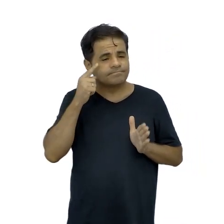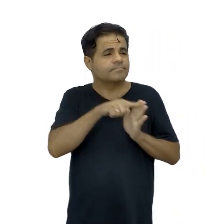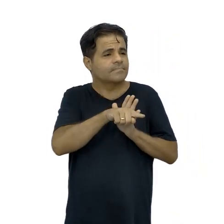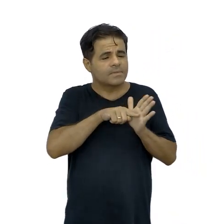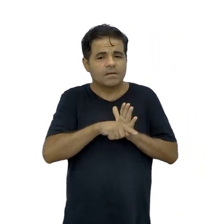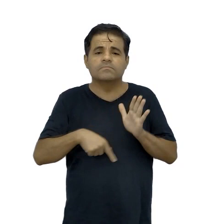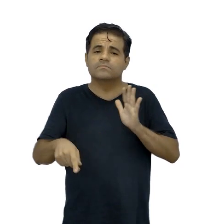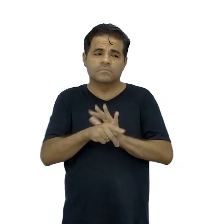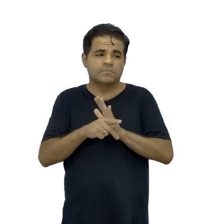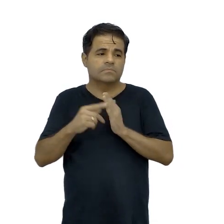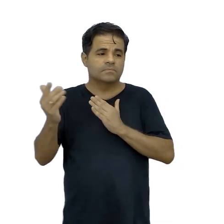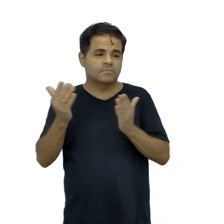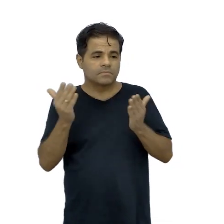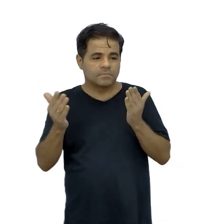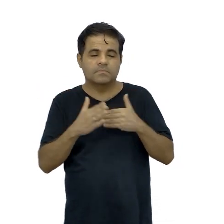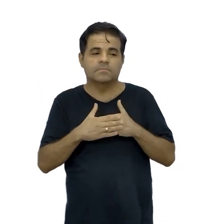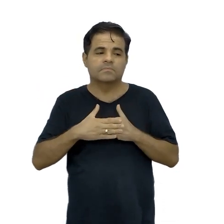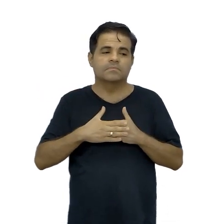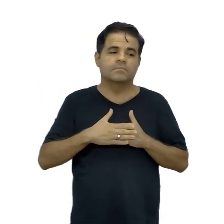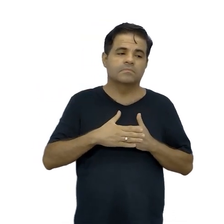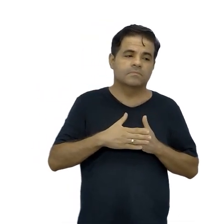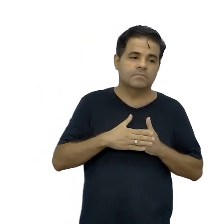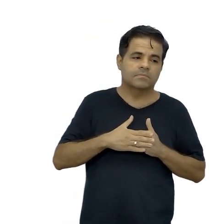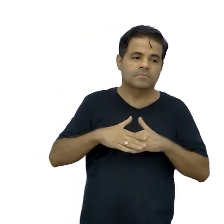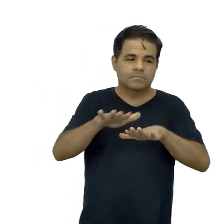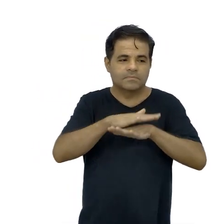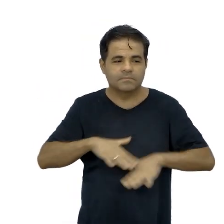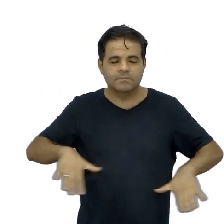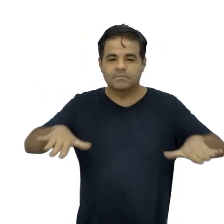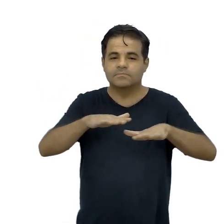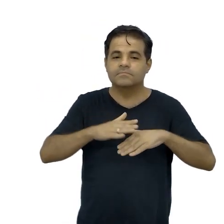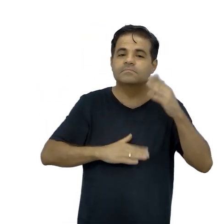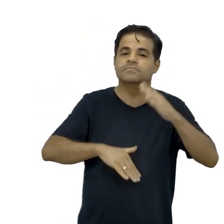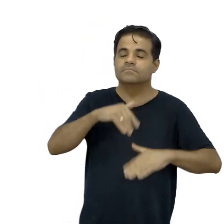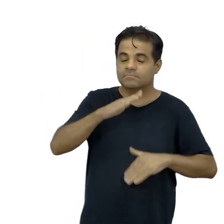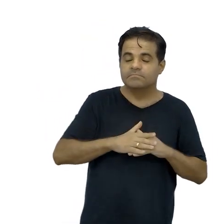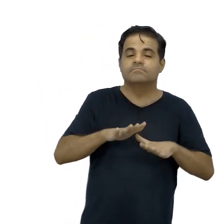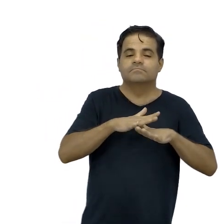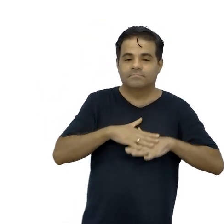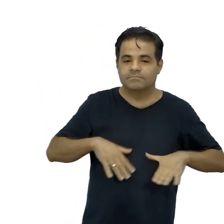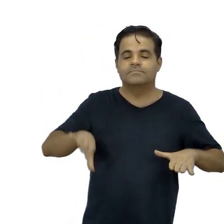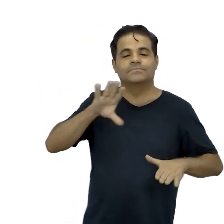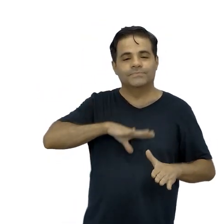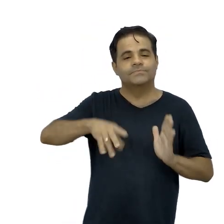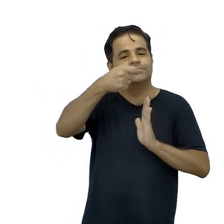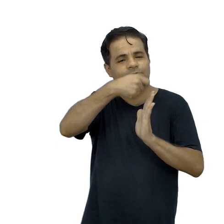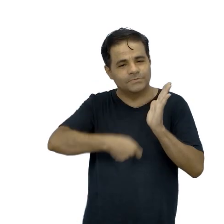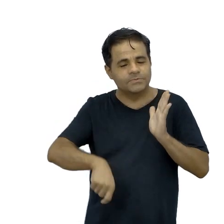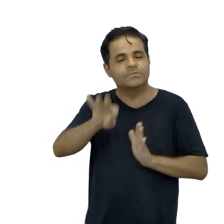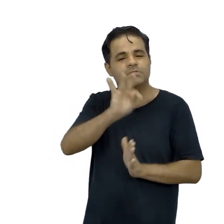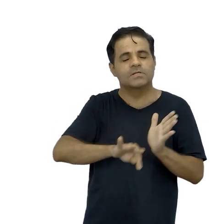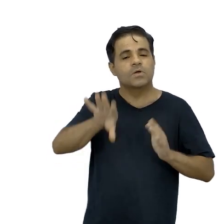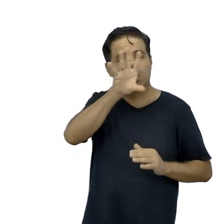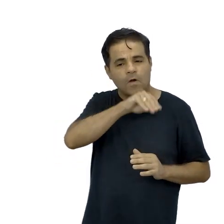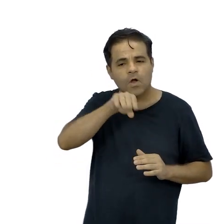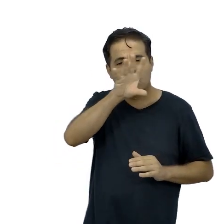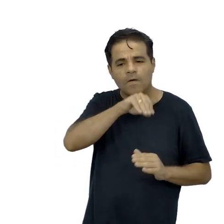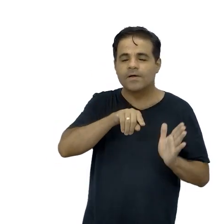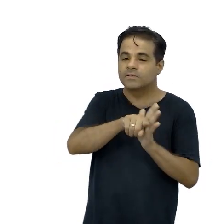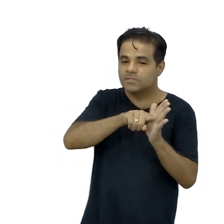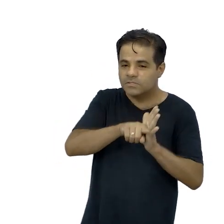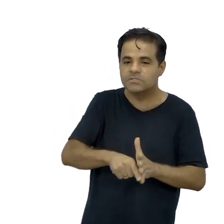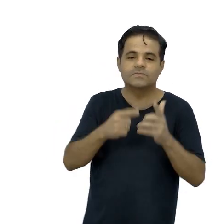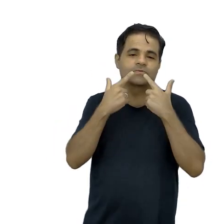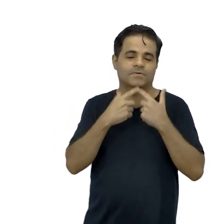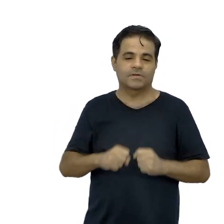fazendo parte dessa linguagem como prática social são a leitura, a produção de texto, a oralidade e a análise